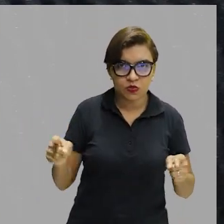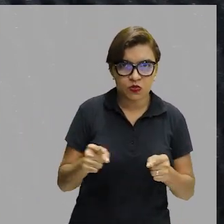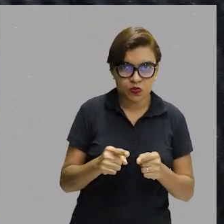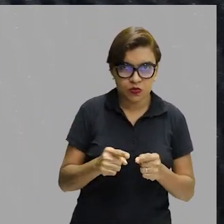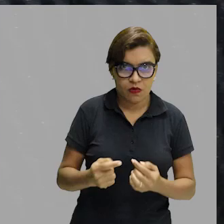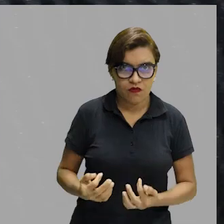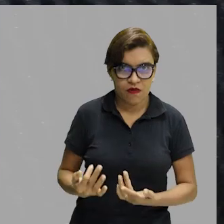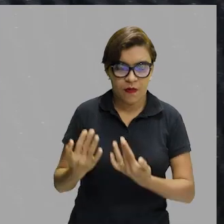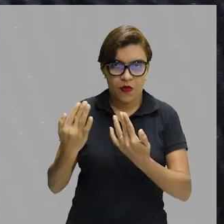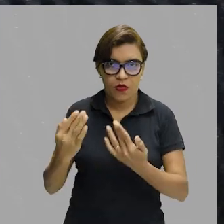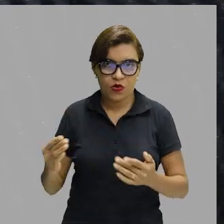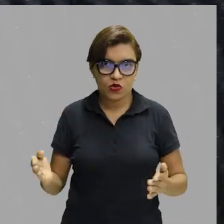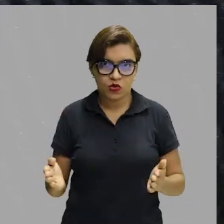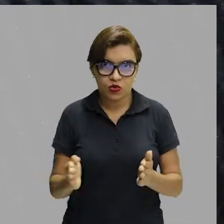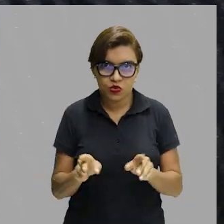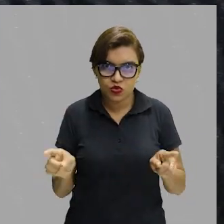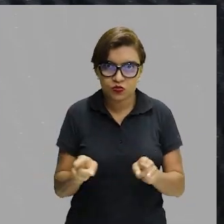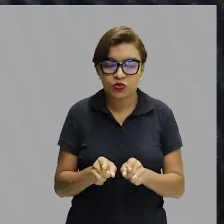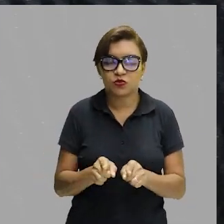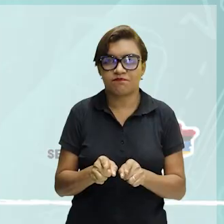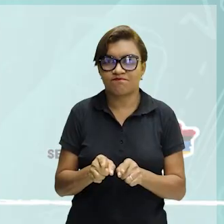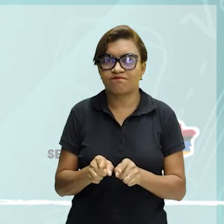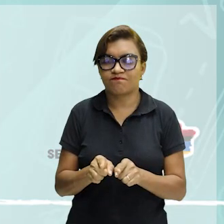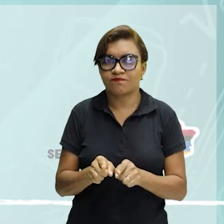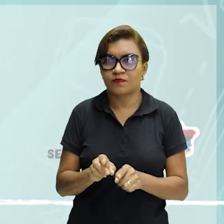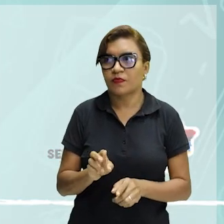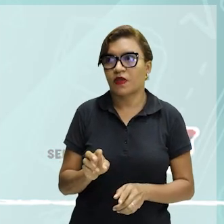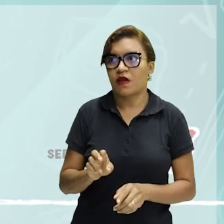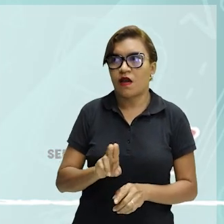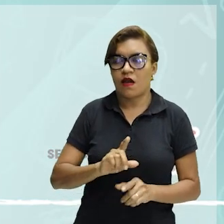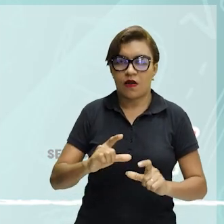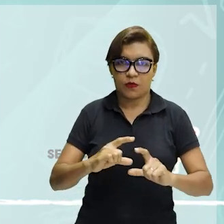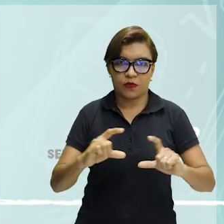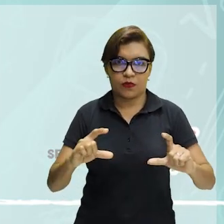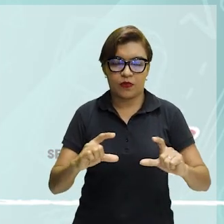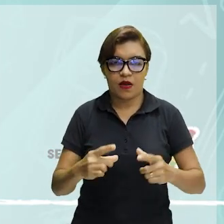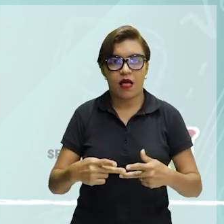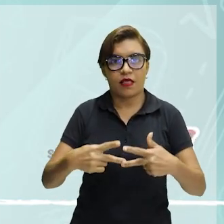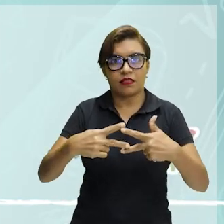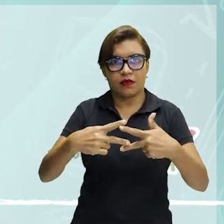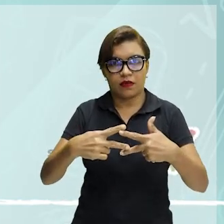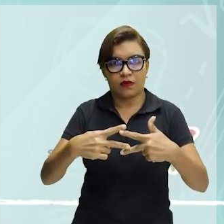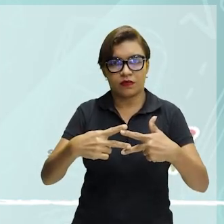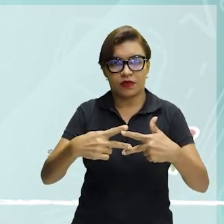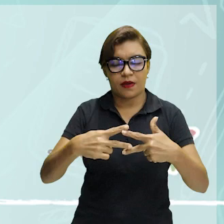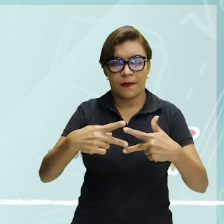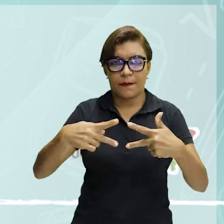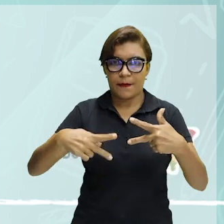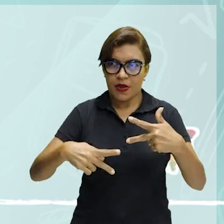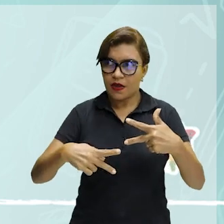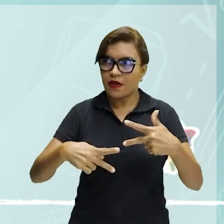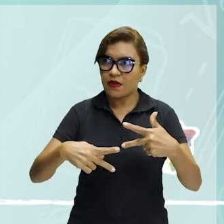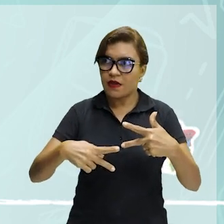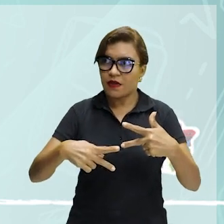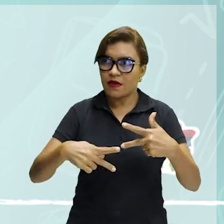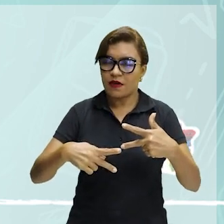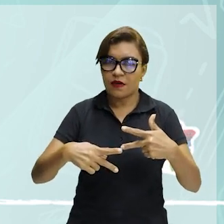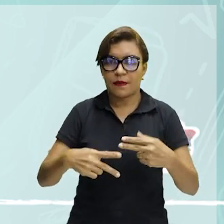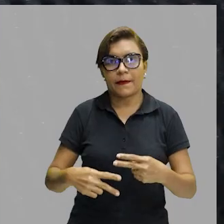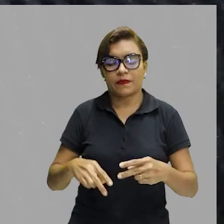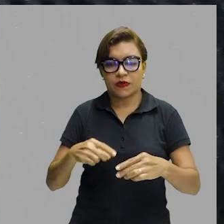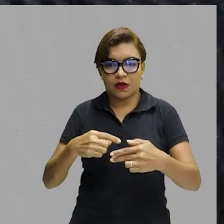vapor, né? E a gente simboliza pela expressão ΔP sobre a pressão do solvente. É o